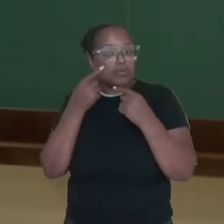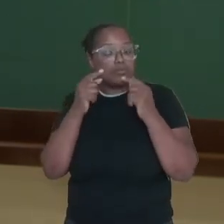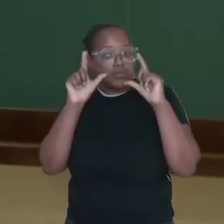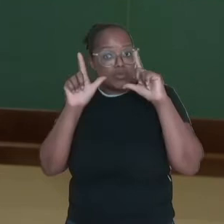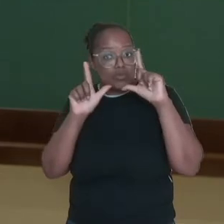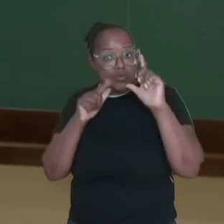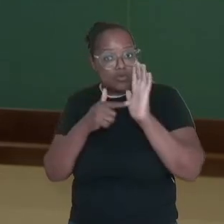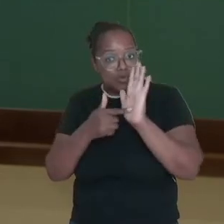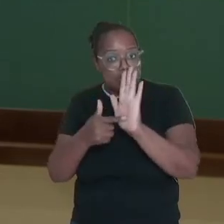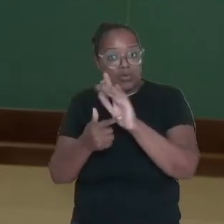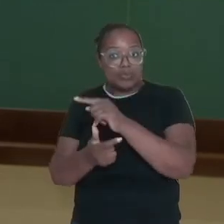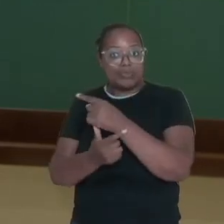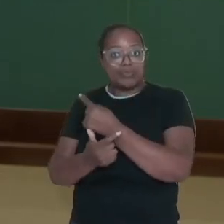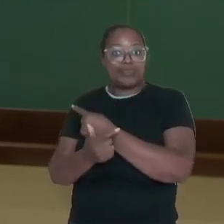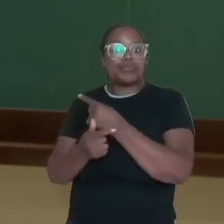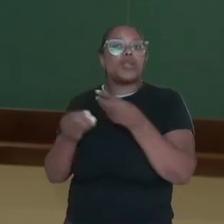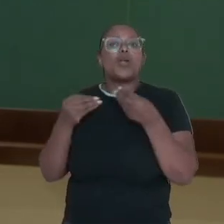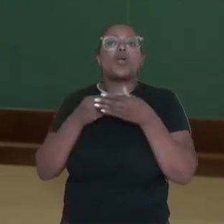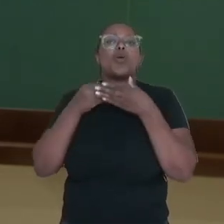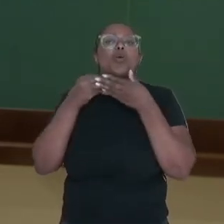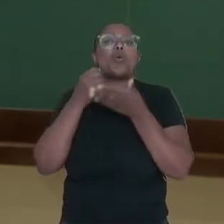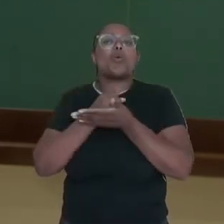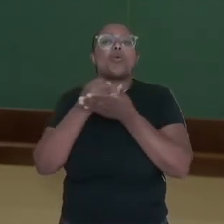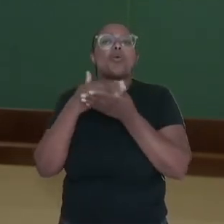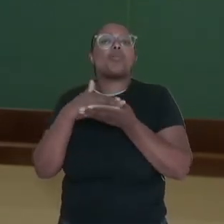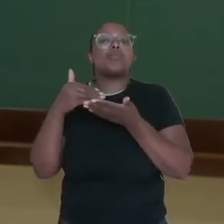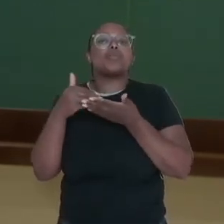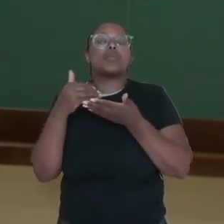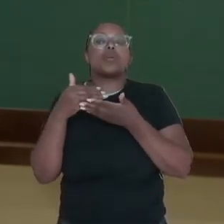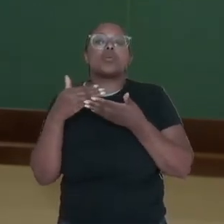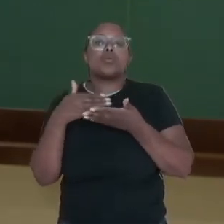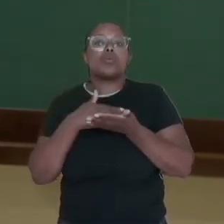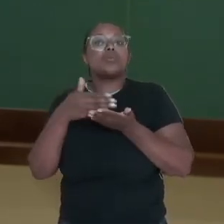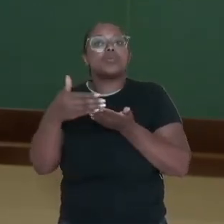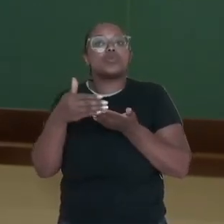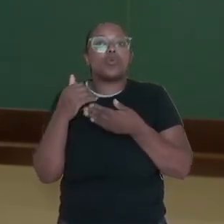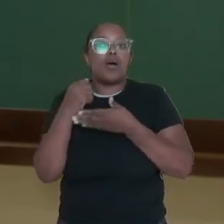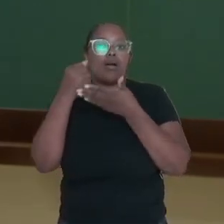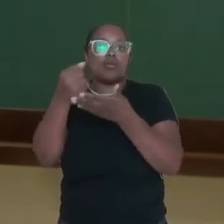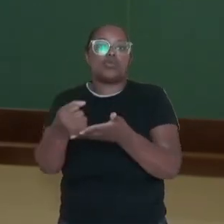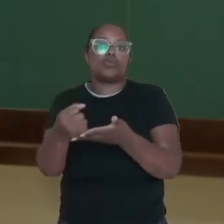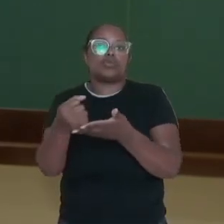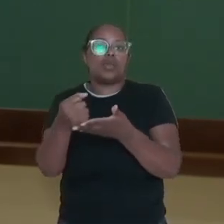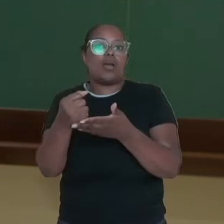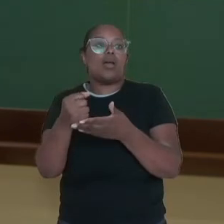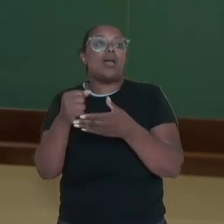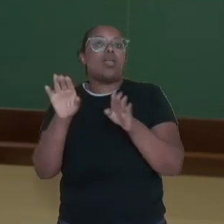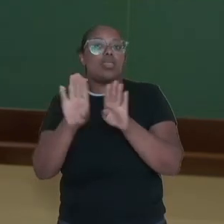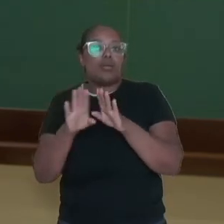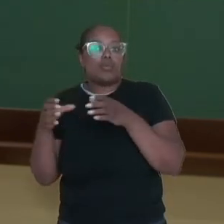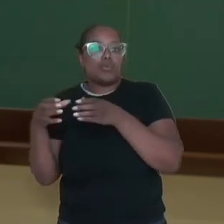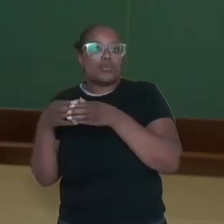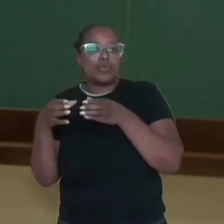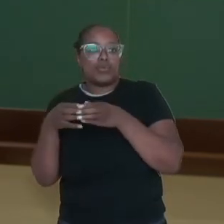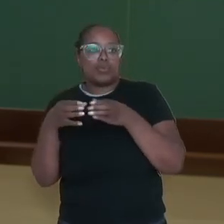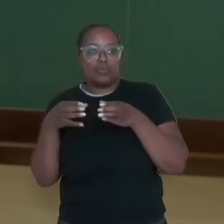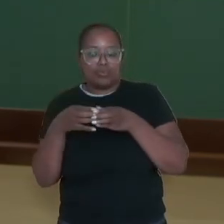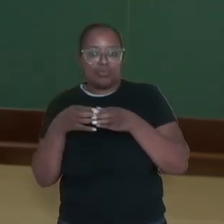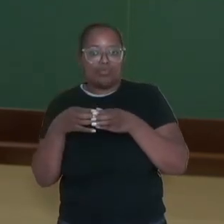começaram a patrocinar esses torneios e equipes para participar desses torneios,